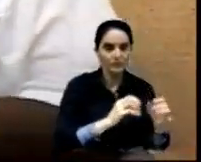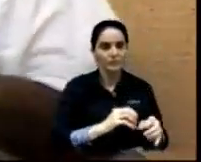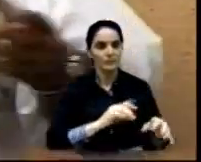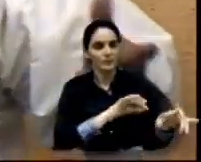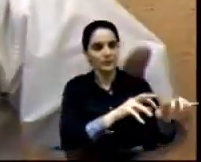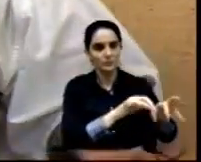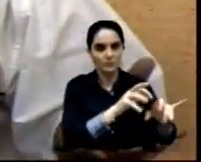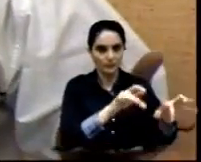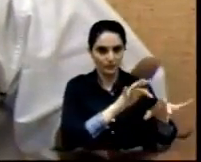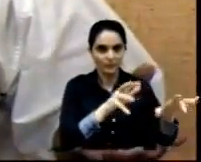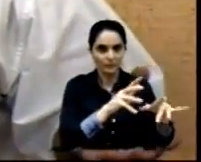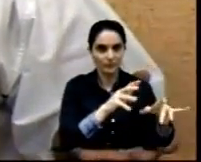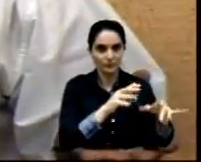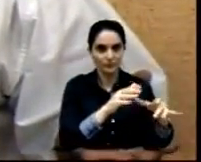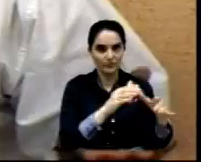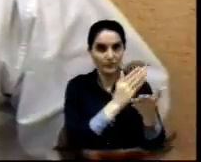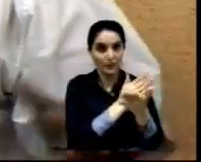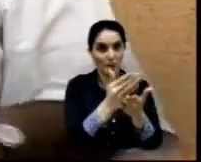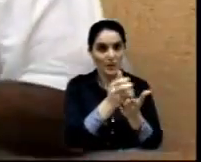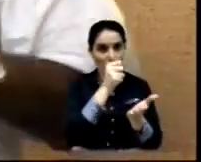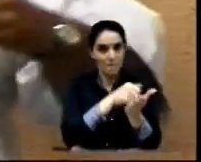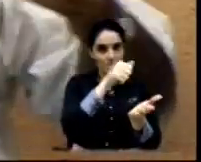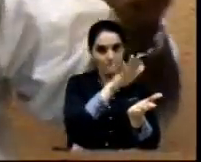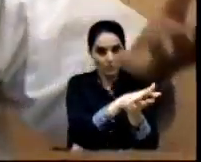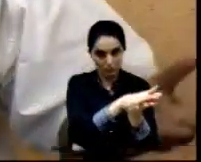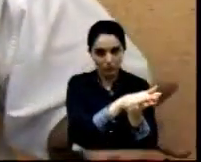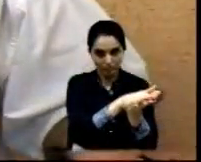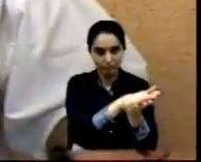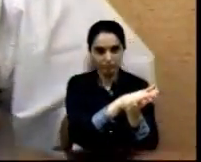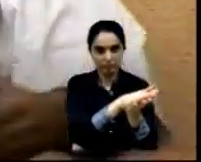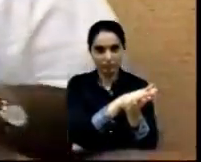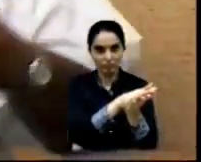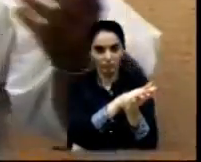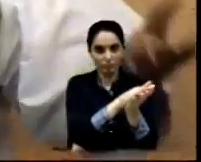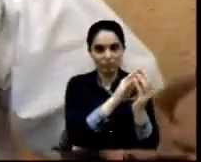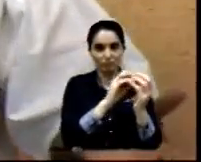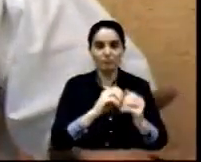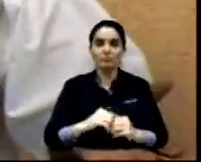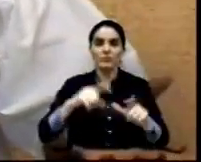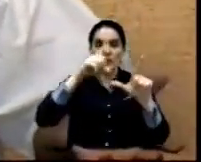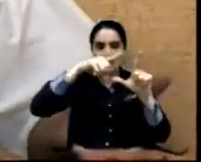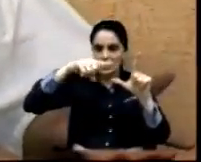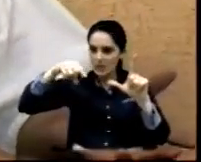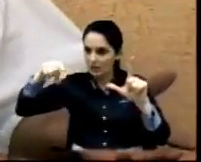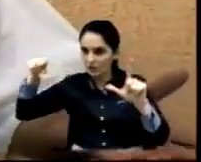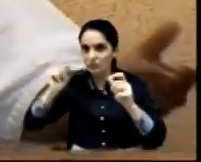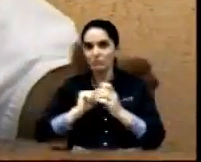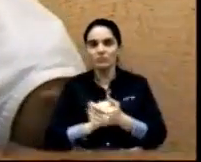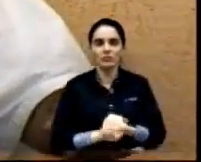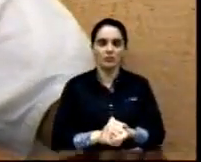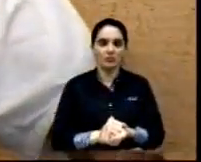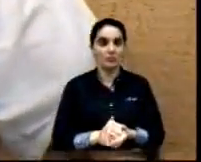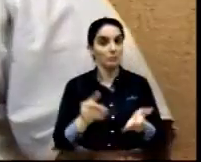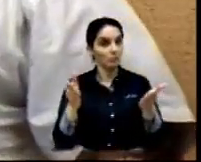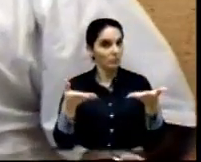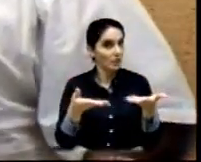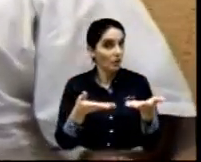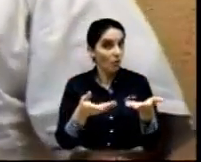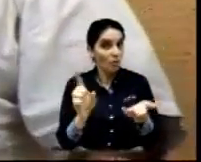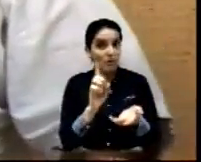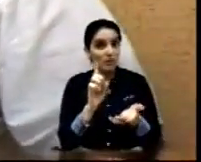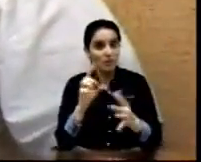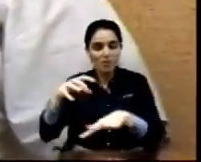daí aplicam-se as multas. Aplicam-se as estatísticas, alimenta-se o banco de dados. Agora é centralizado, olha